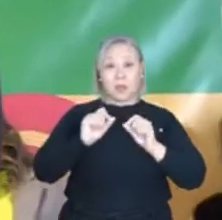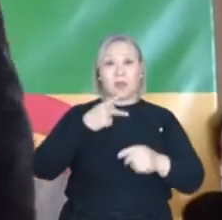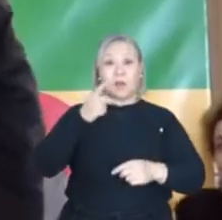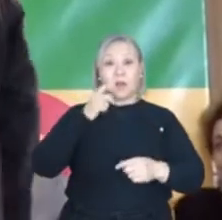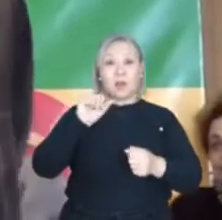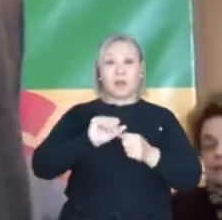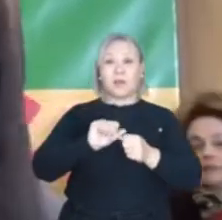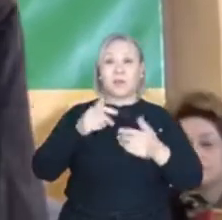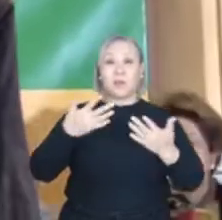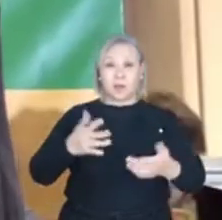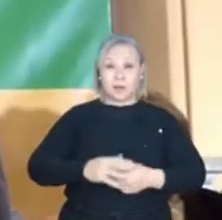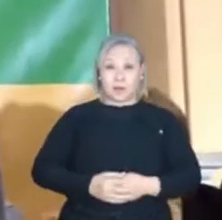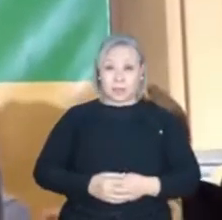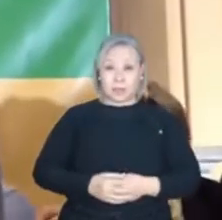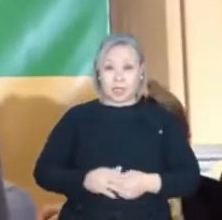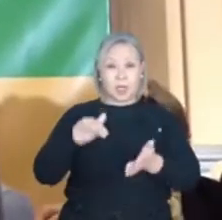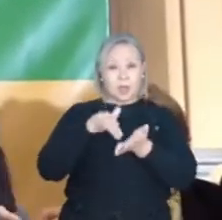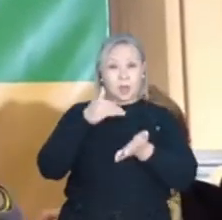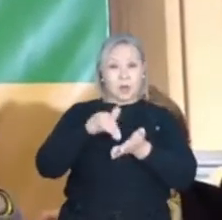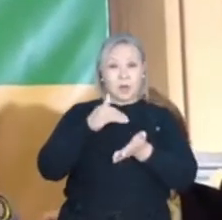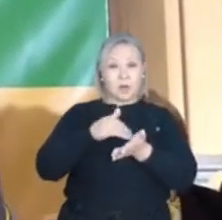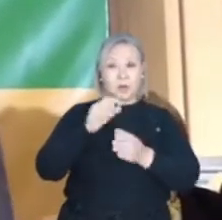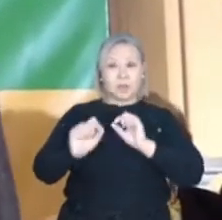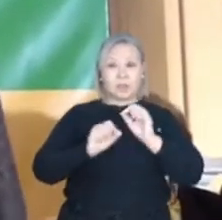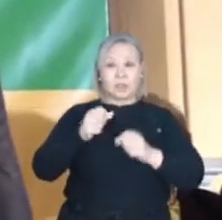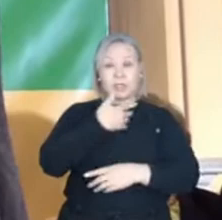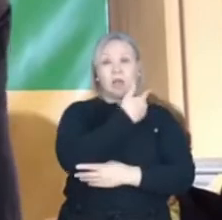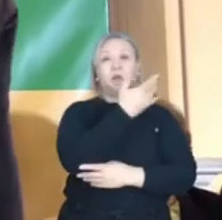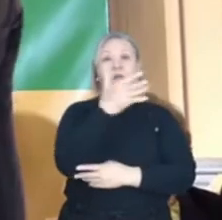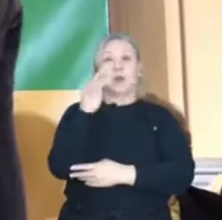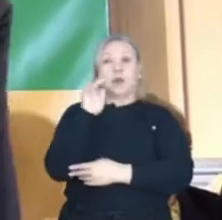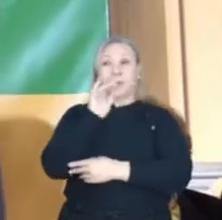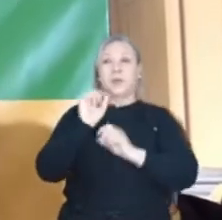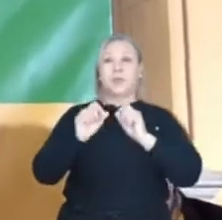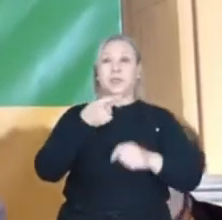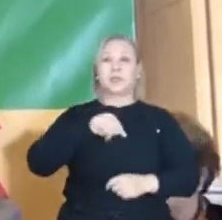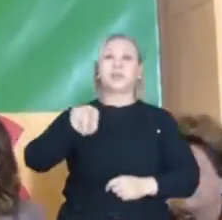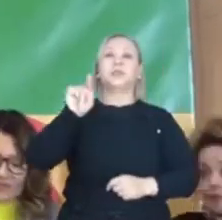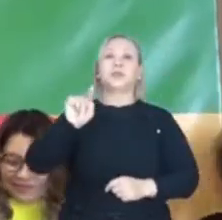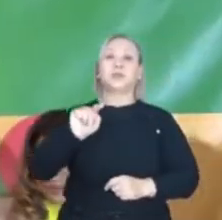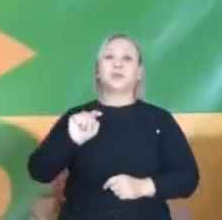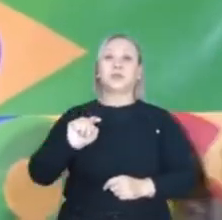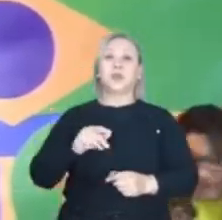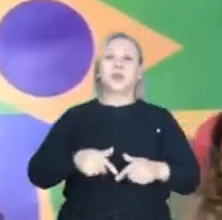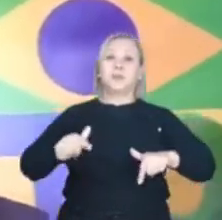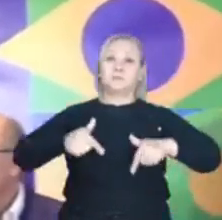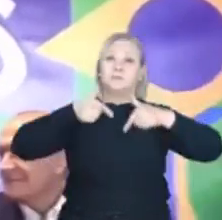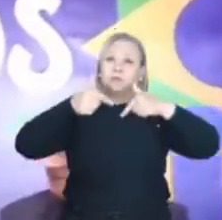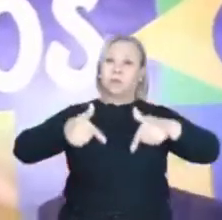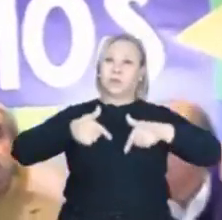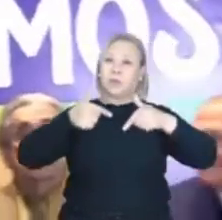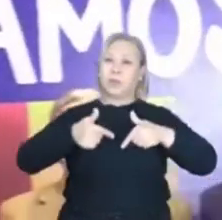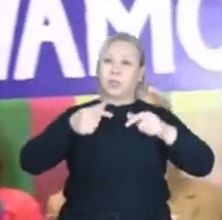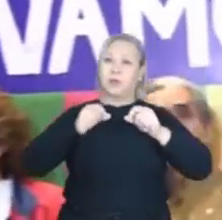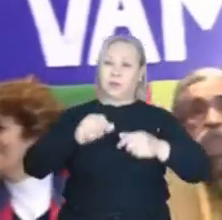filho do Sarney, que é o secretário de meio ambiente lá. Ele foi lá e isentou os companheiros de